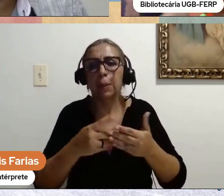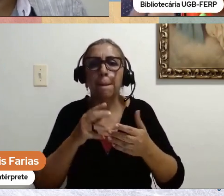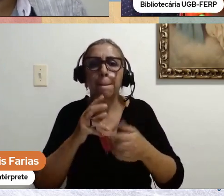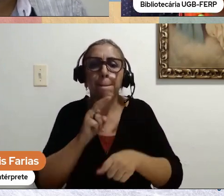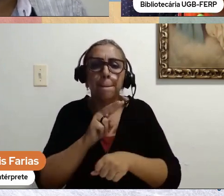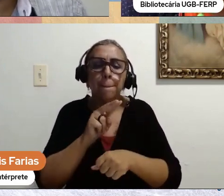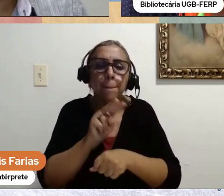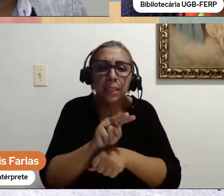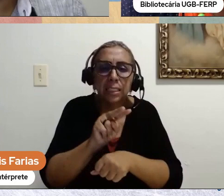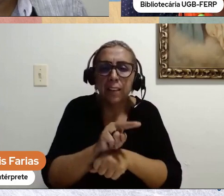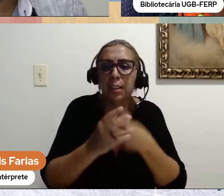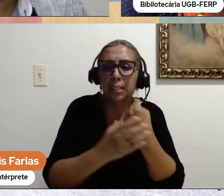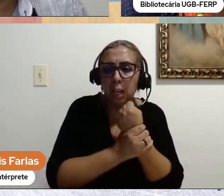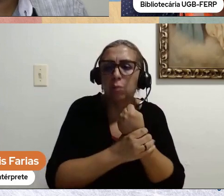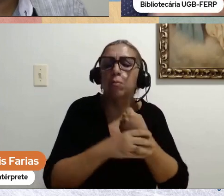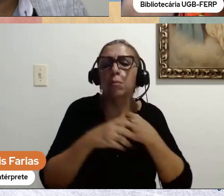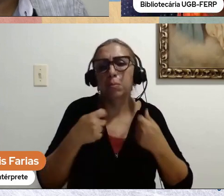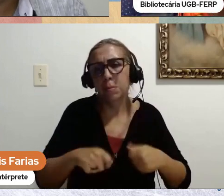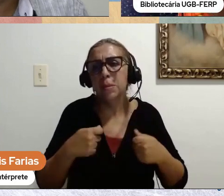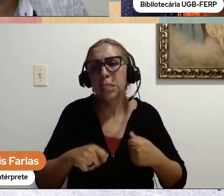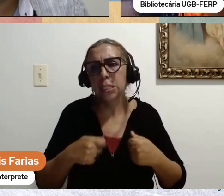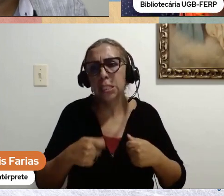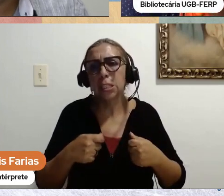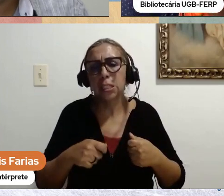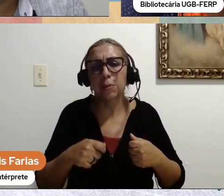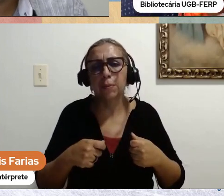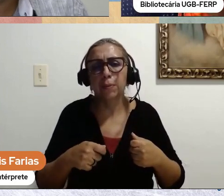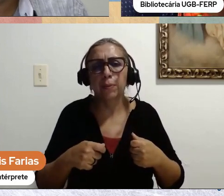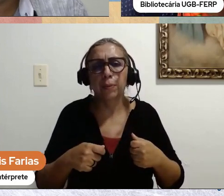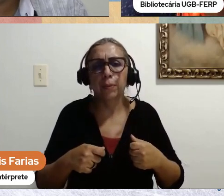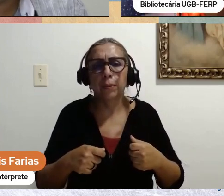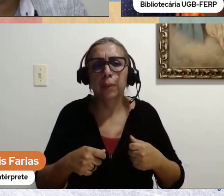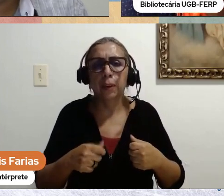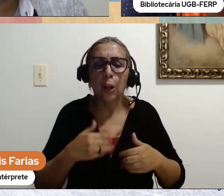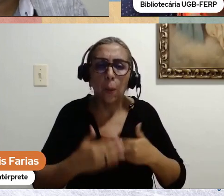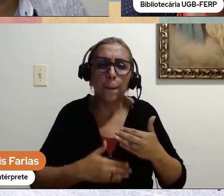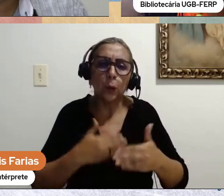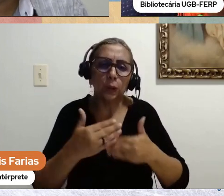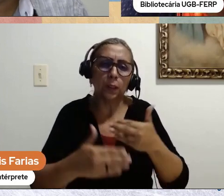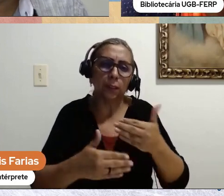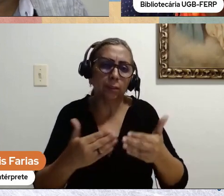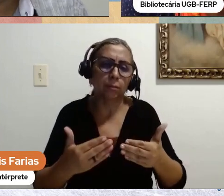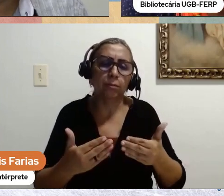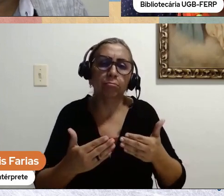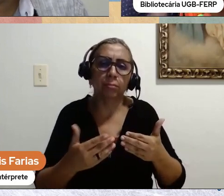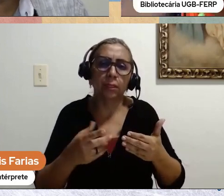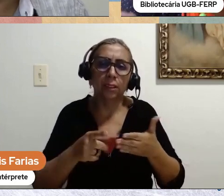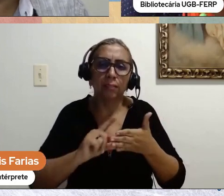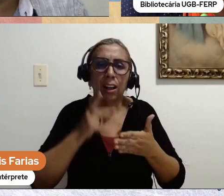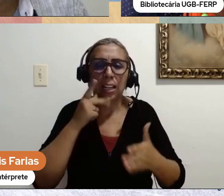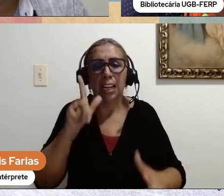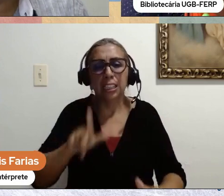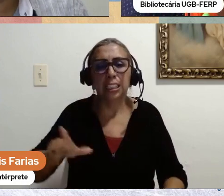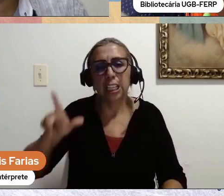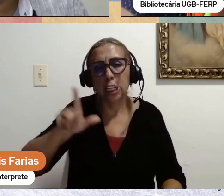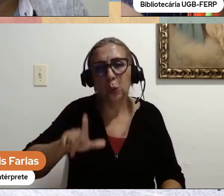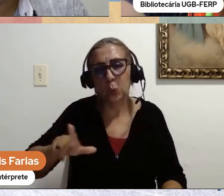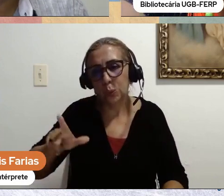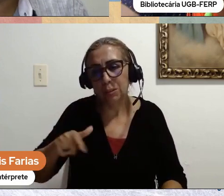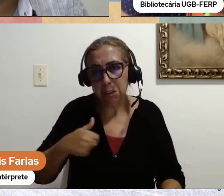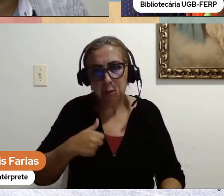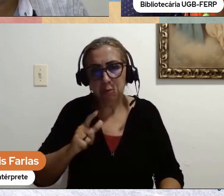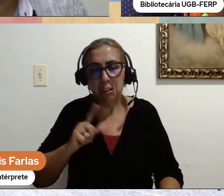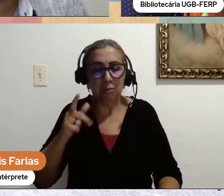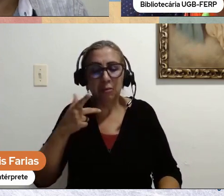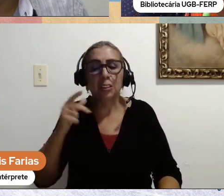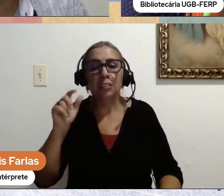preservação. Precisa desse... Como eu digo, é um processo, como eu digo. Como é dito na literatura, né? Quem sou eu para dizer alguma coisa?